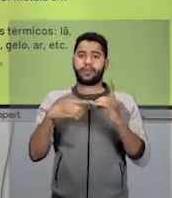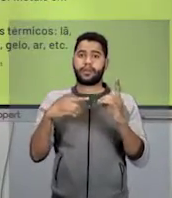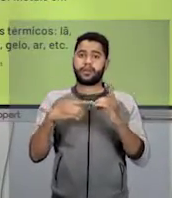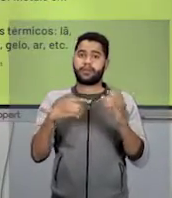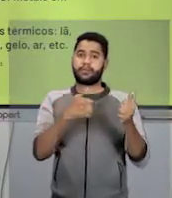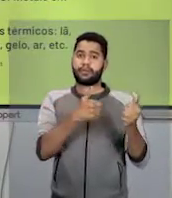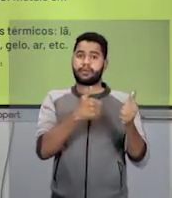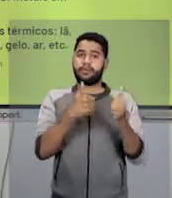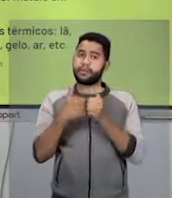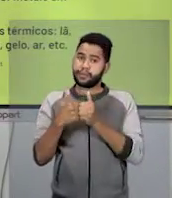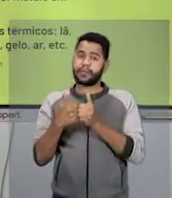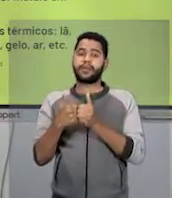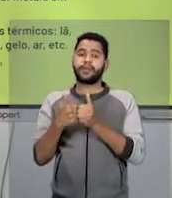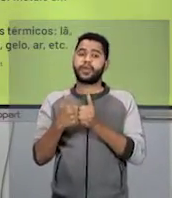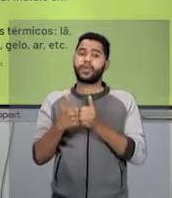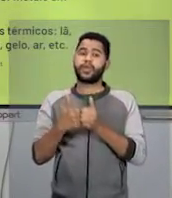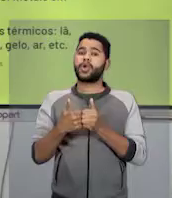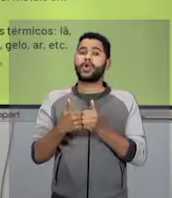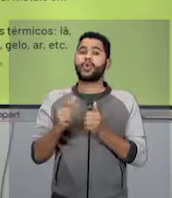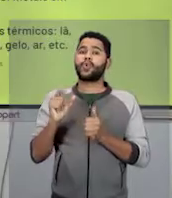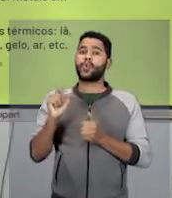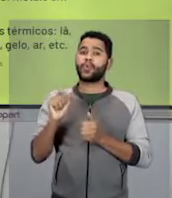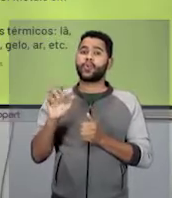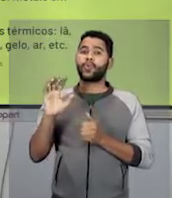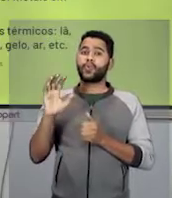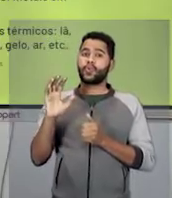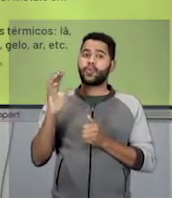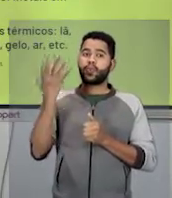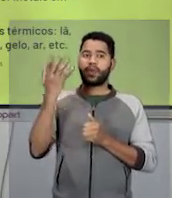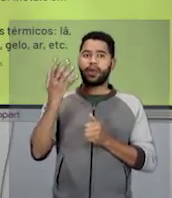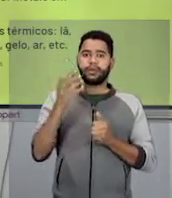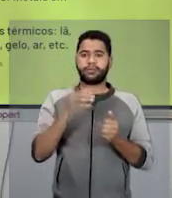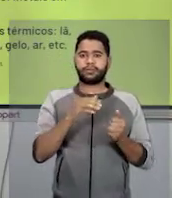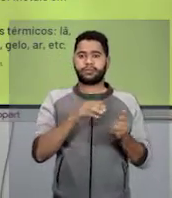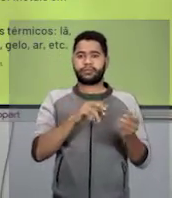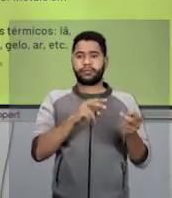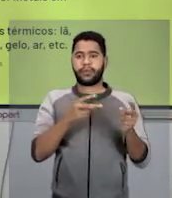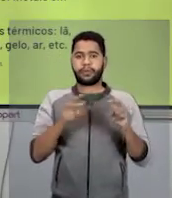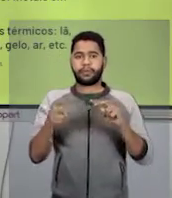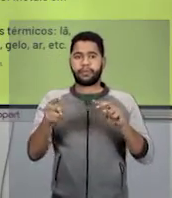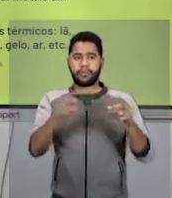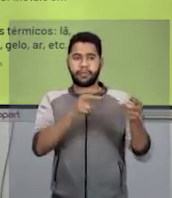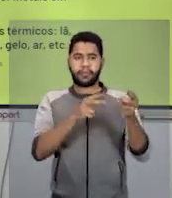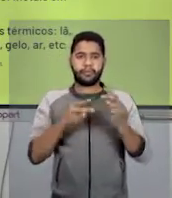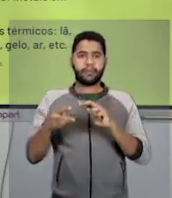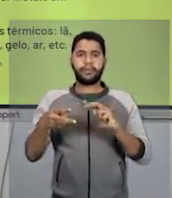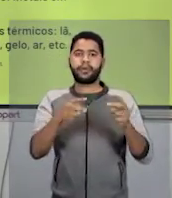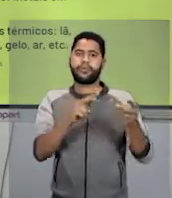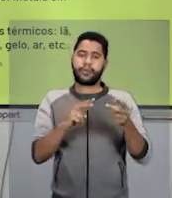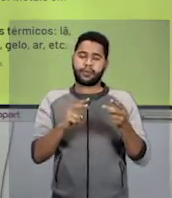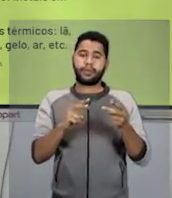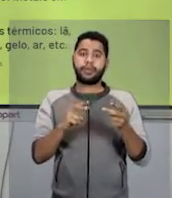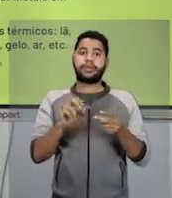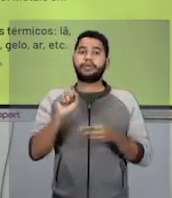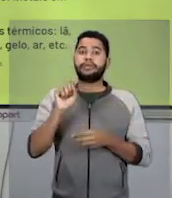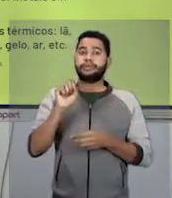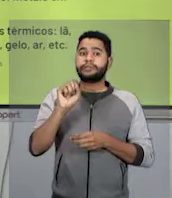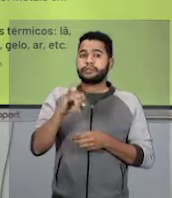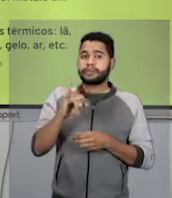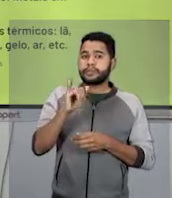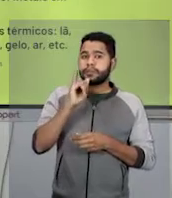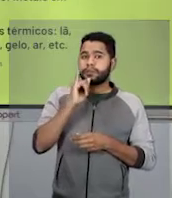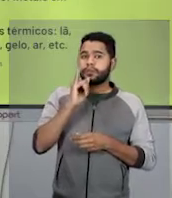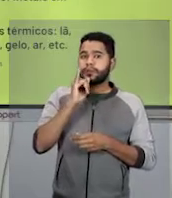E isso vai sendo um efeito dominó em todo o material. Se por acaso